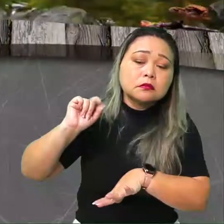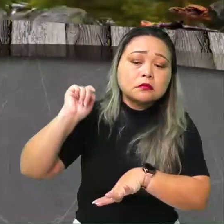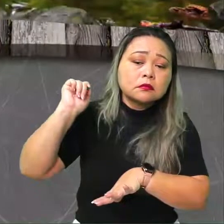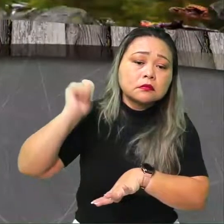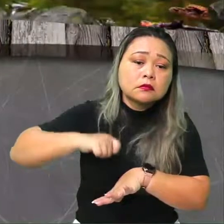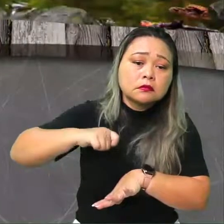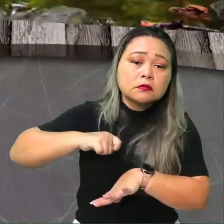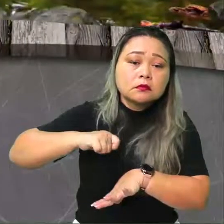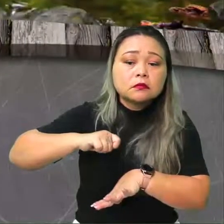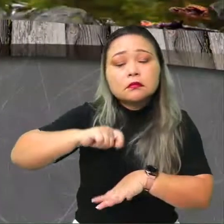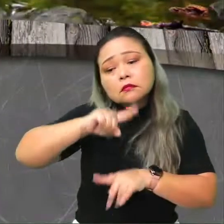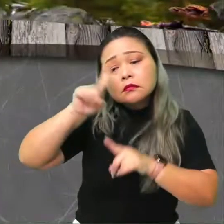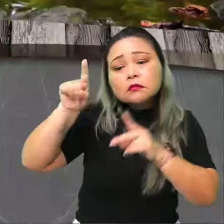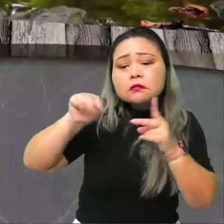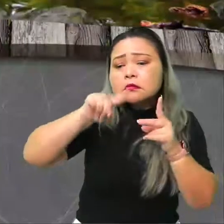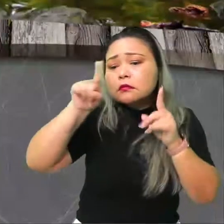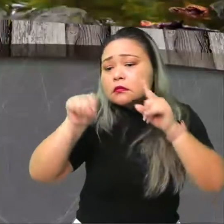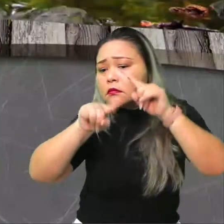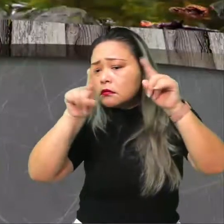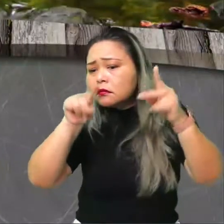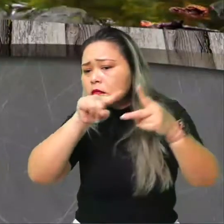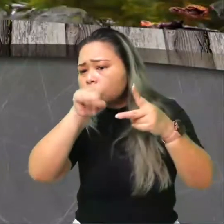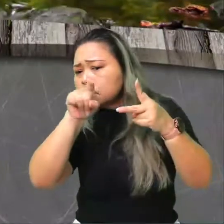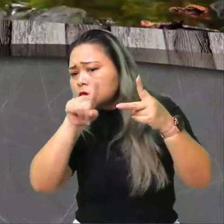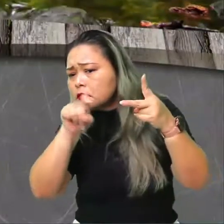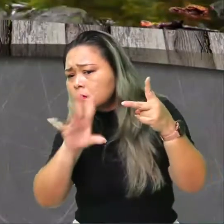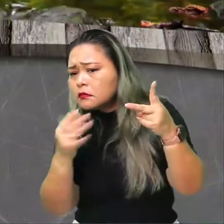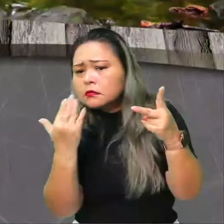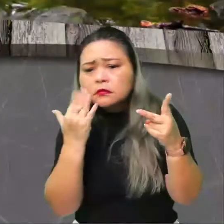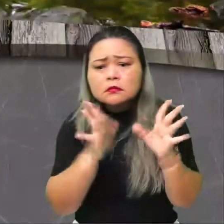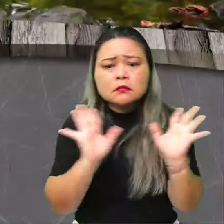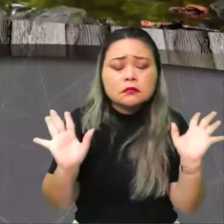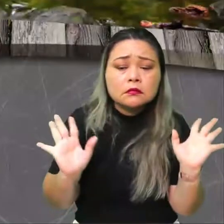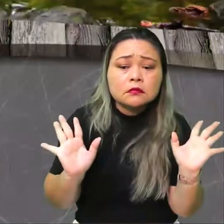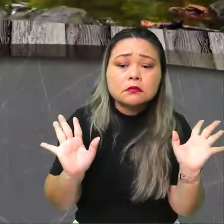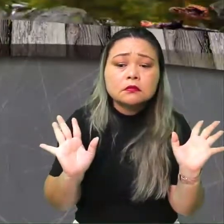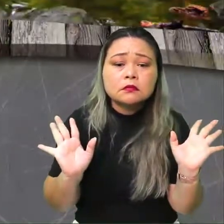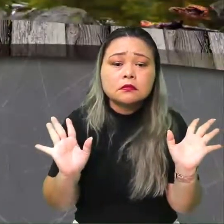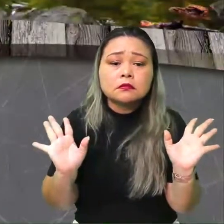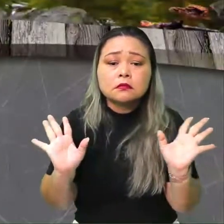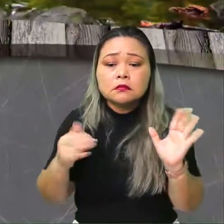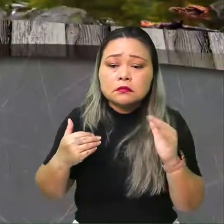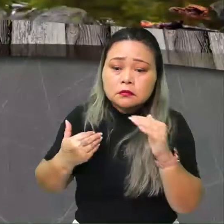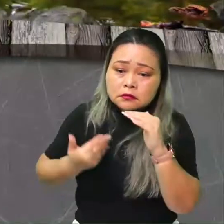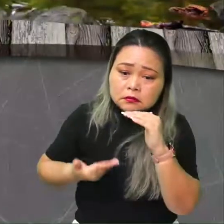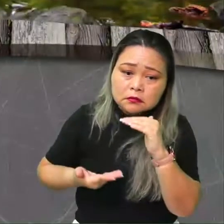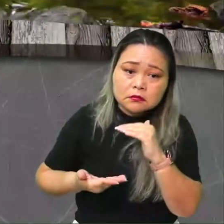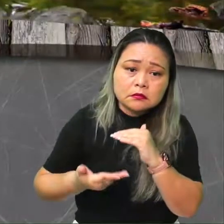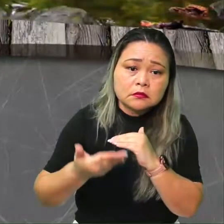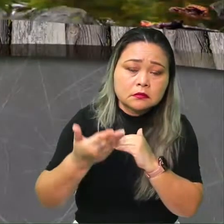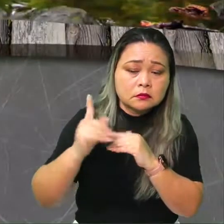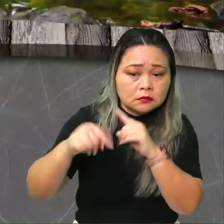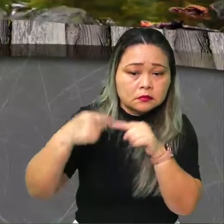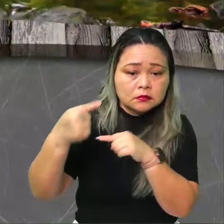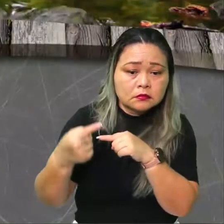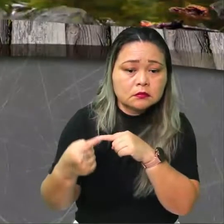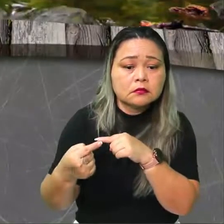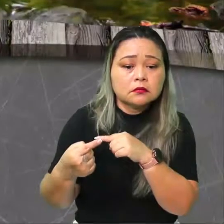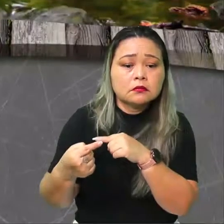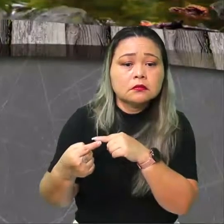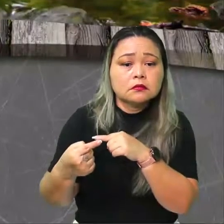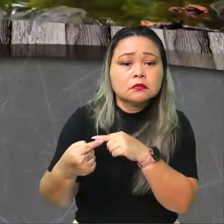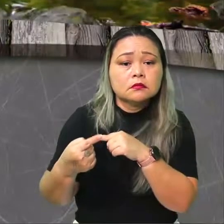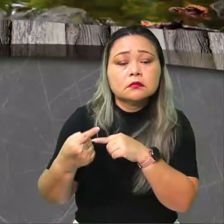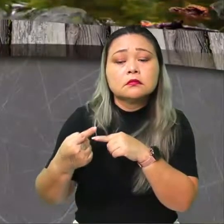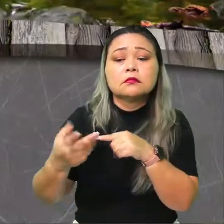pode trazer dúvida, deixar a pessoa meio receosa. Será que é isso? Será que não é? Só que um fato surgido mais para frente